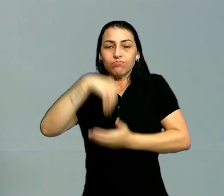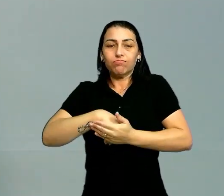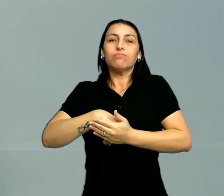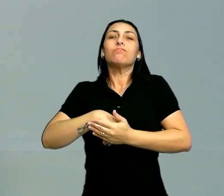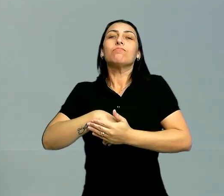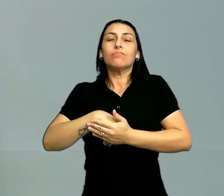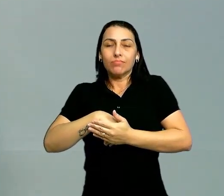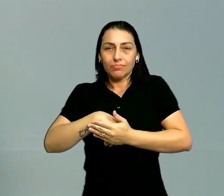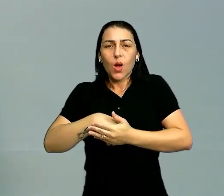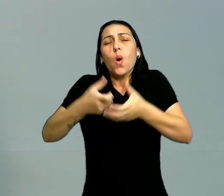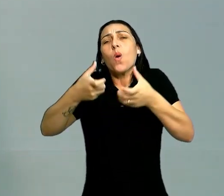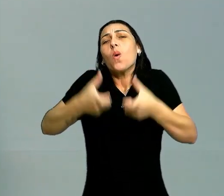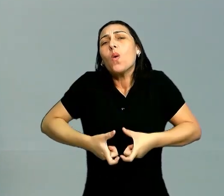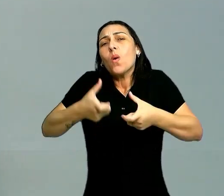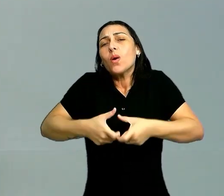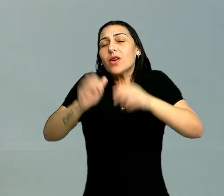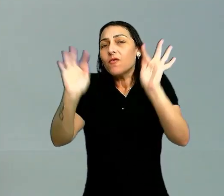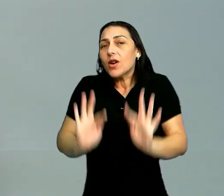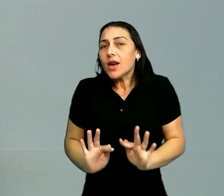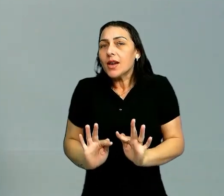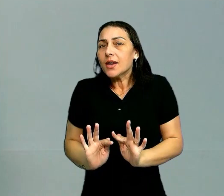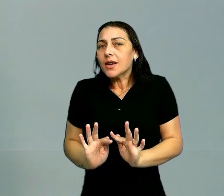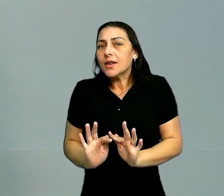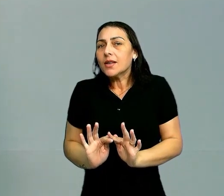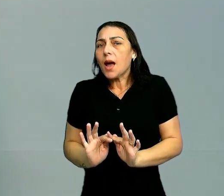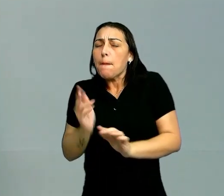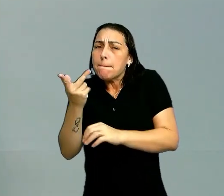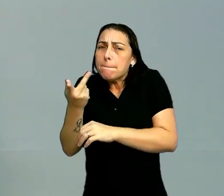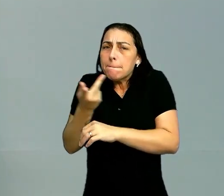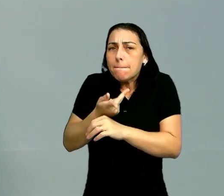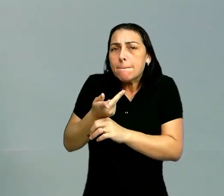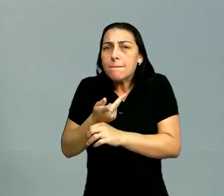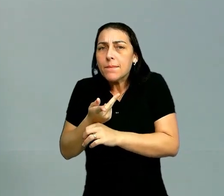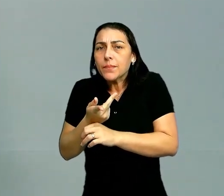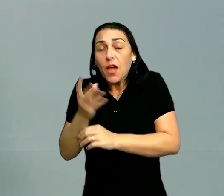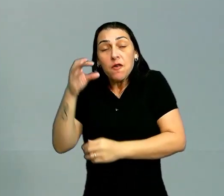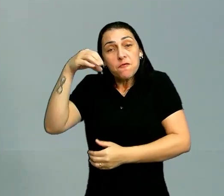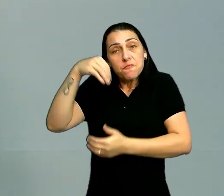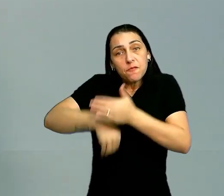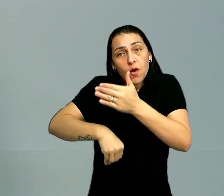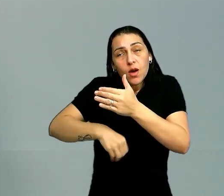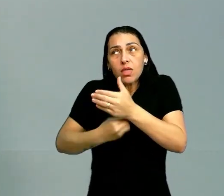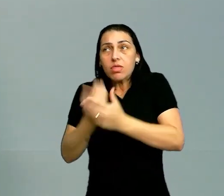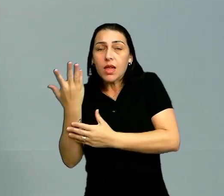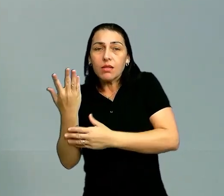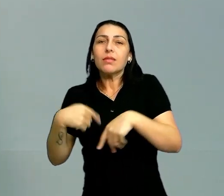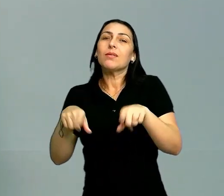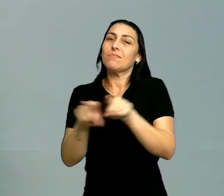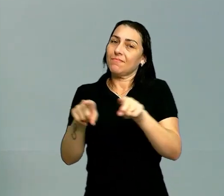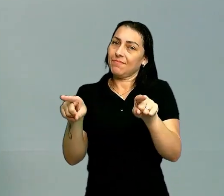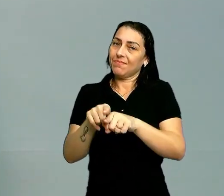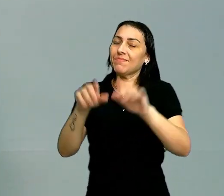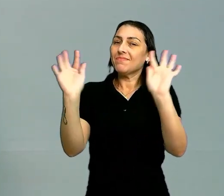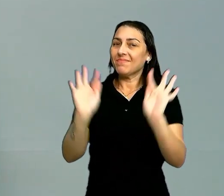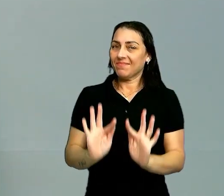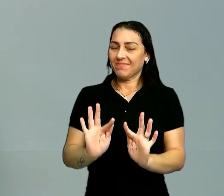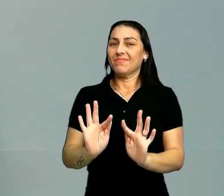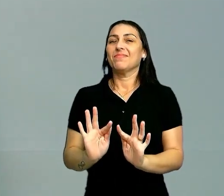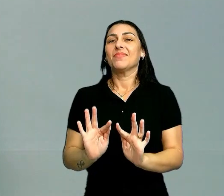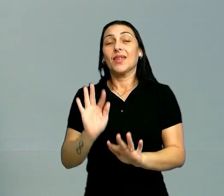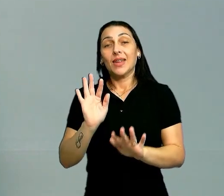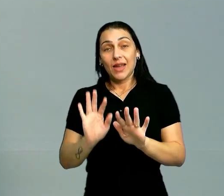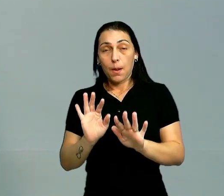de nós. Então, aonde é que a felicidade ela deve ser procurada? Tanto fora como dentro. Então, a felicidade ela é